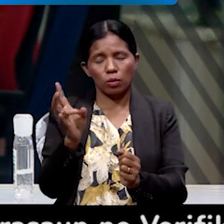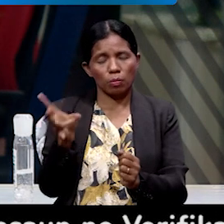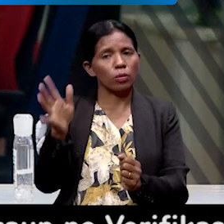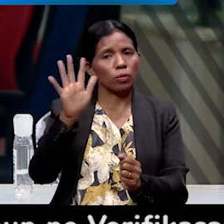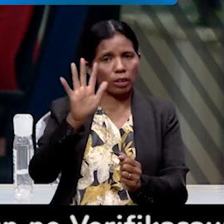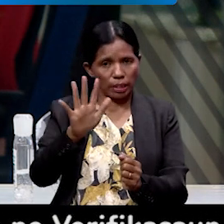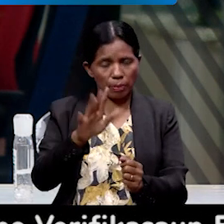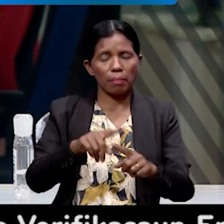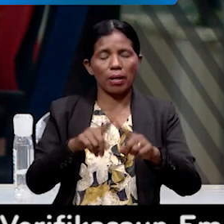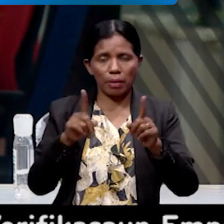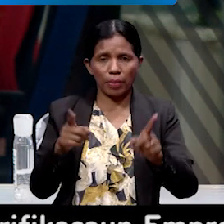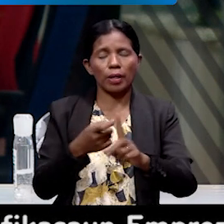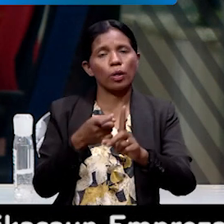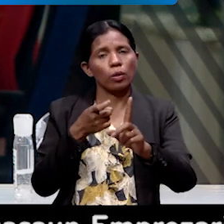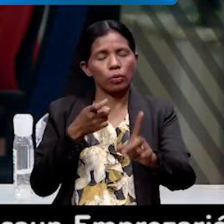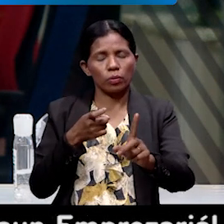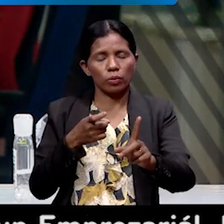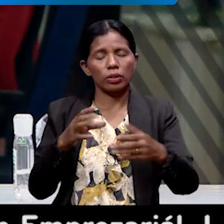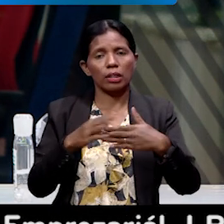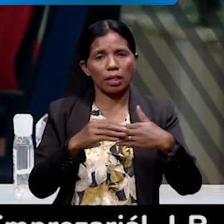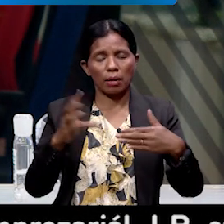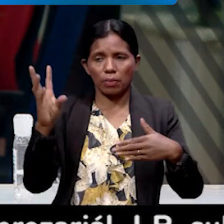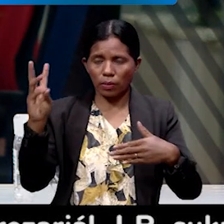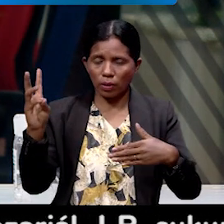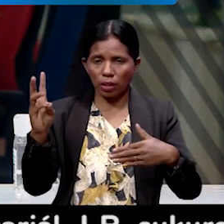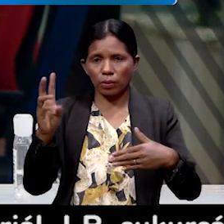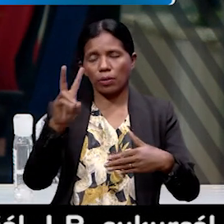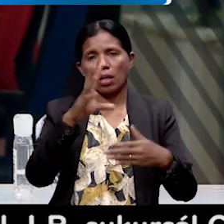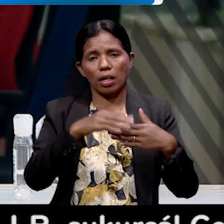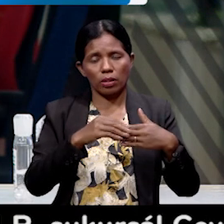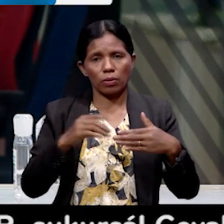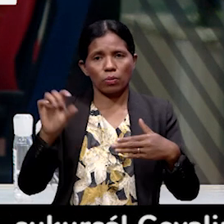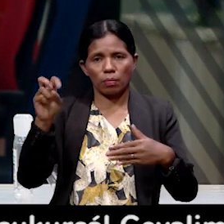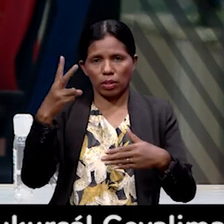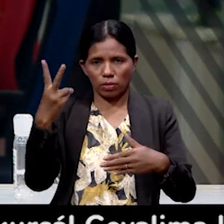husi dolar nen to dolar sanulu resing rua.